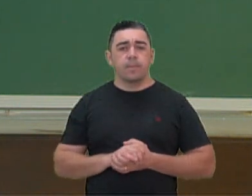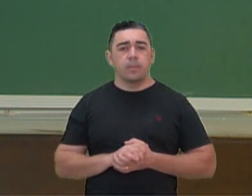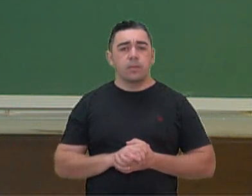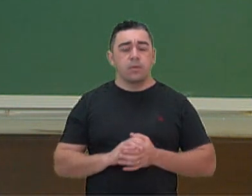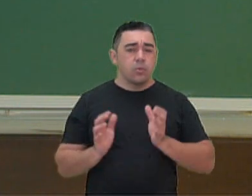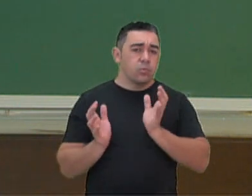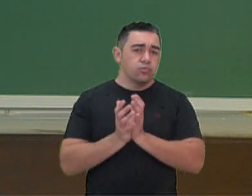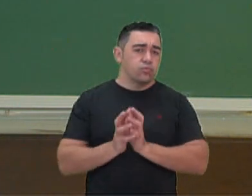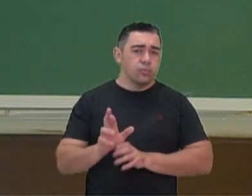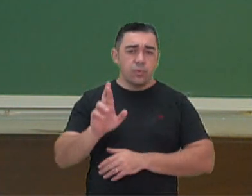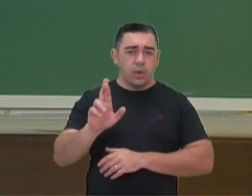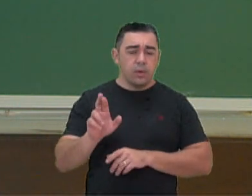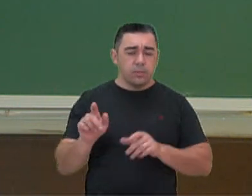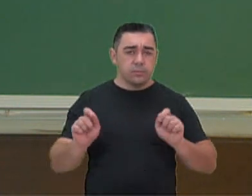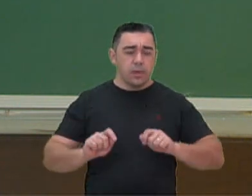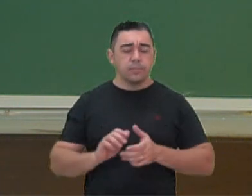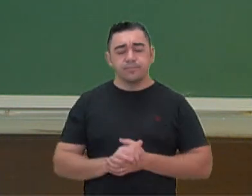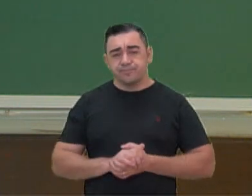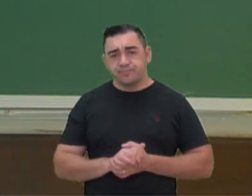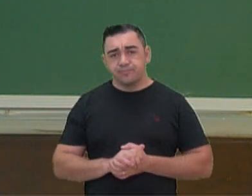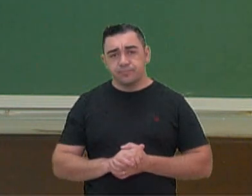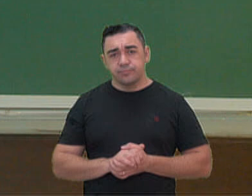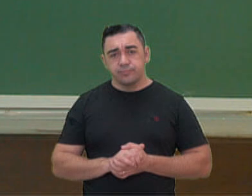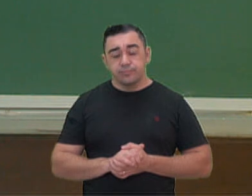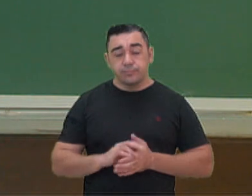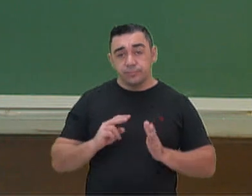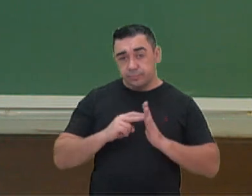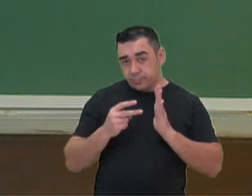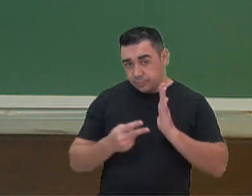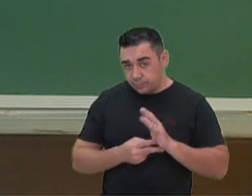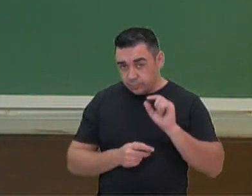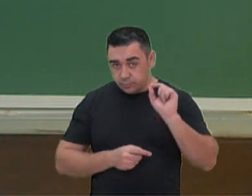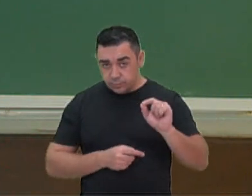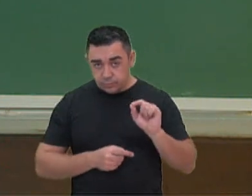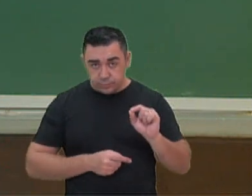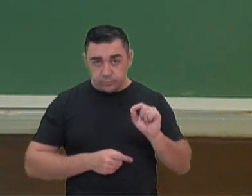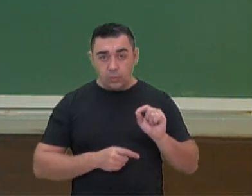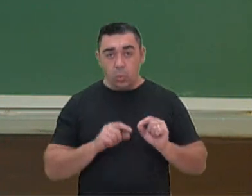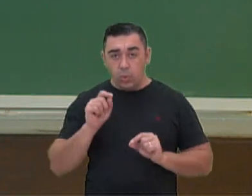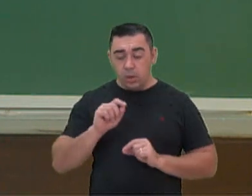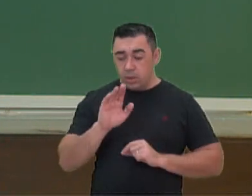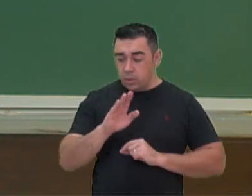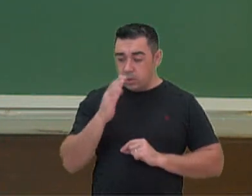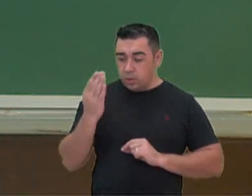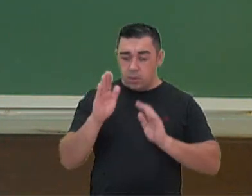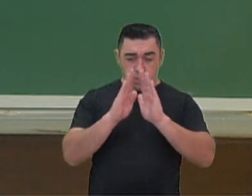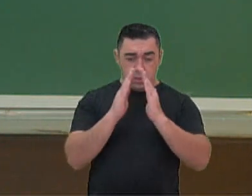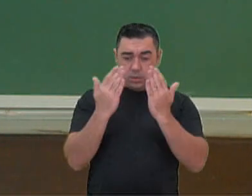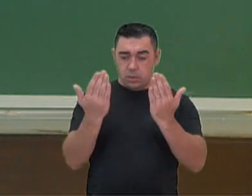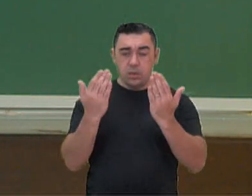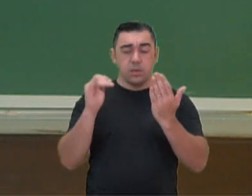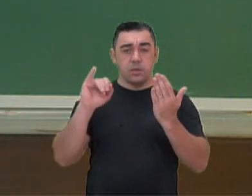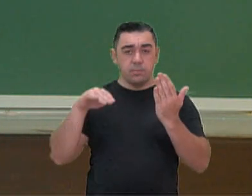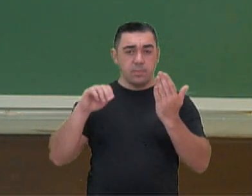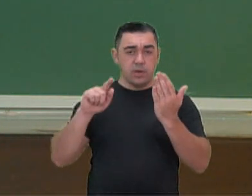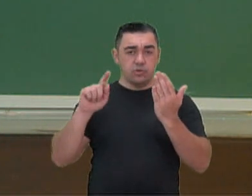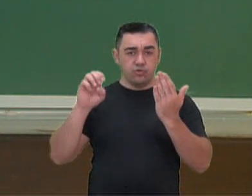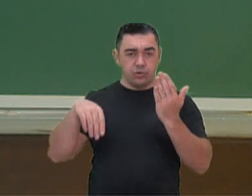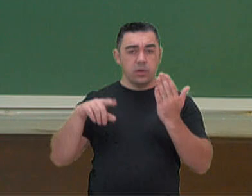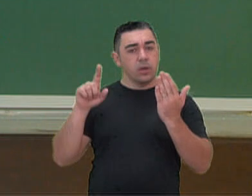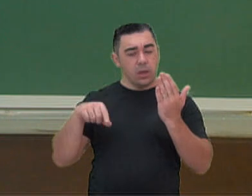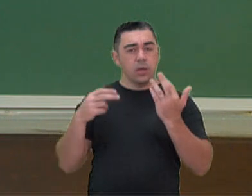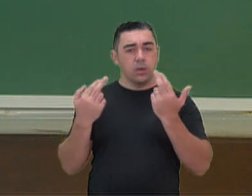de x para substituir na função. Significa que o conjunto imagem é igual ao contradomínio